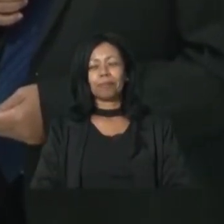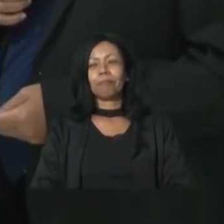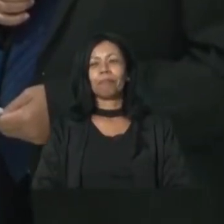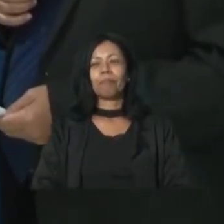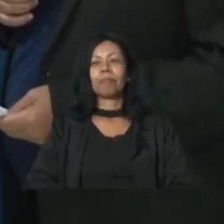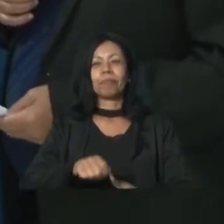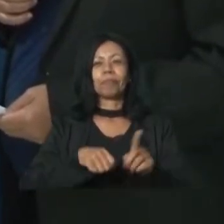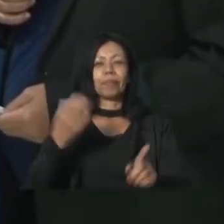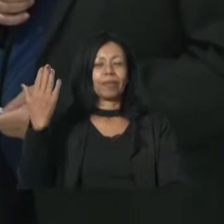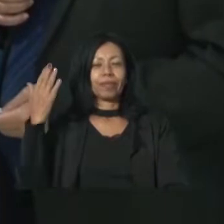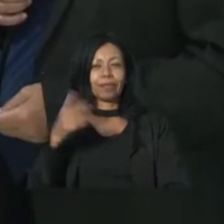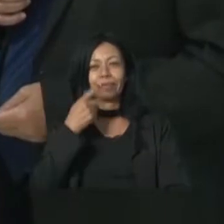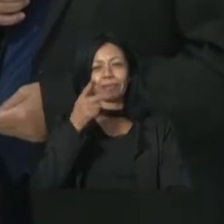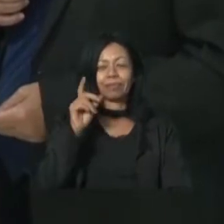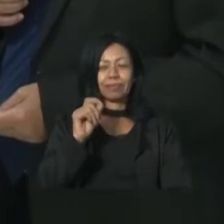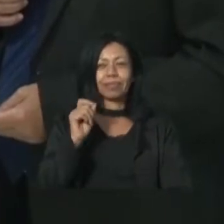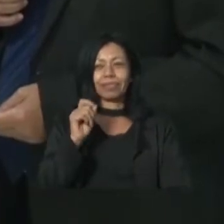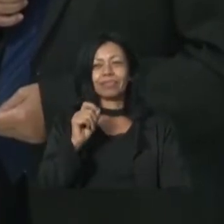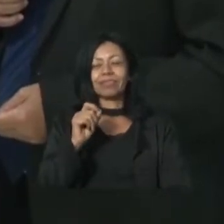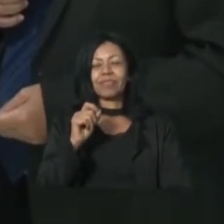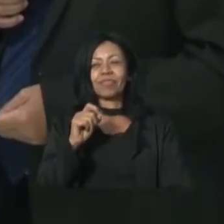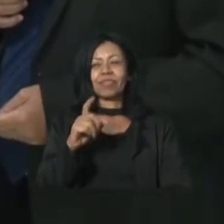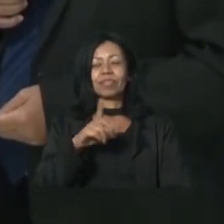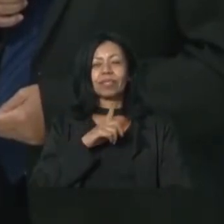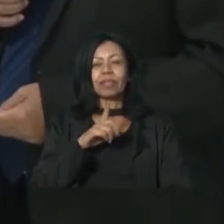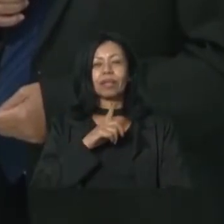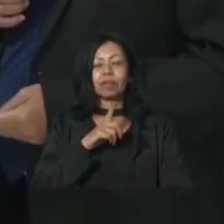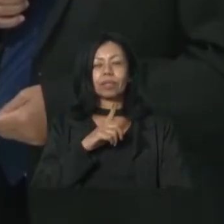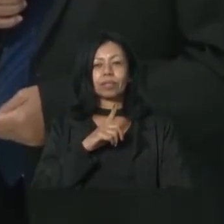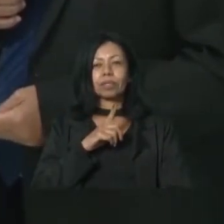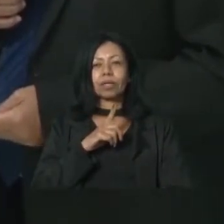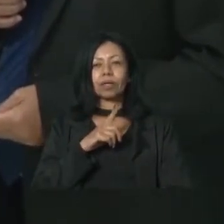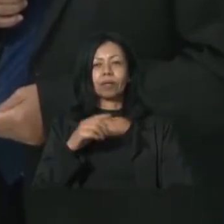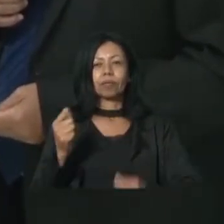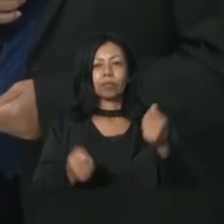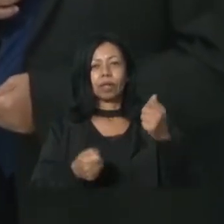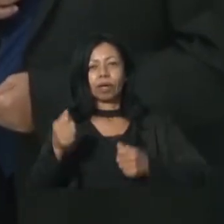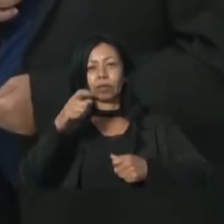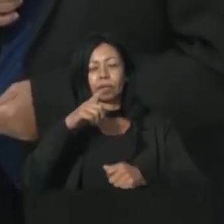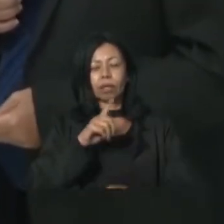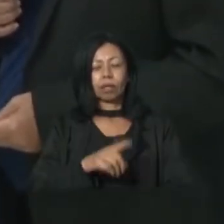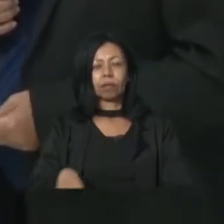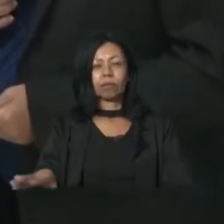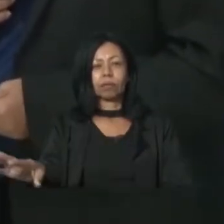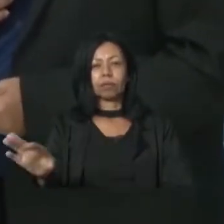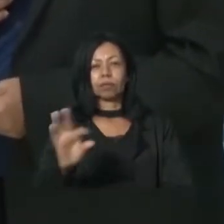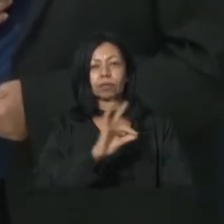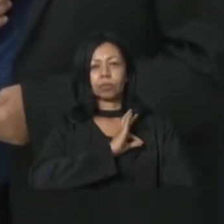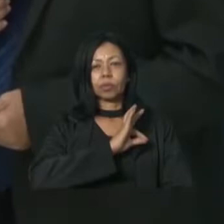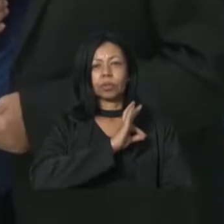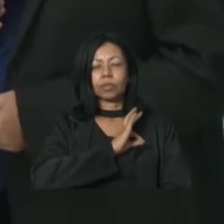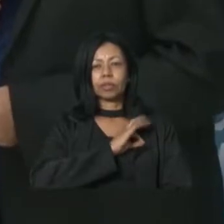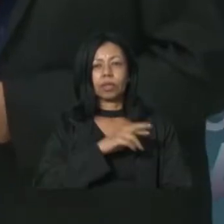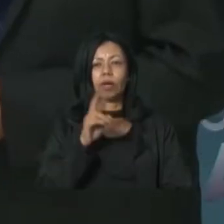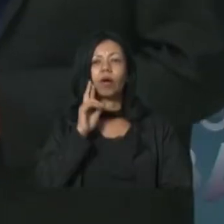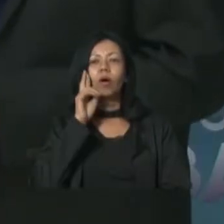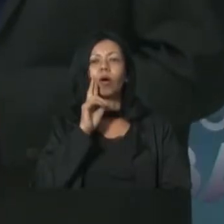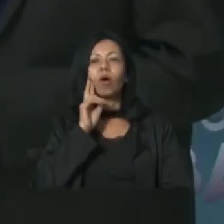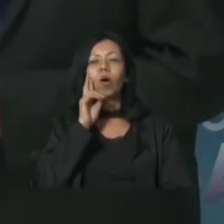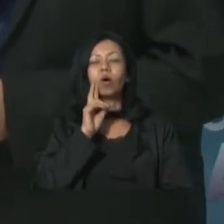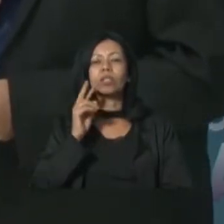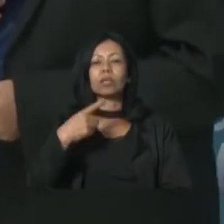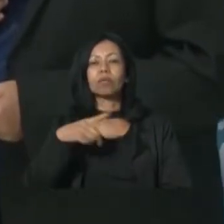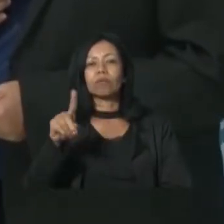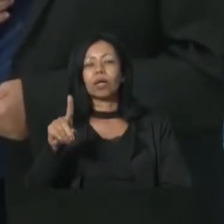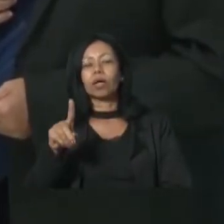passado, é pedindo para que tenhamos uma viatura dentro da guarda, a viatura rosa, que é uma viatura direcionada, chama